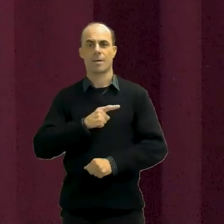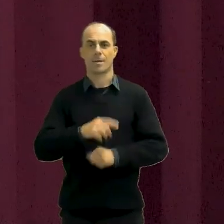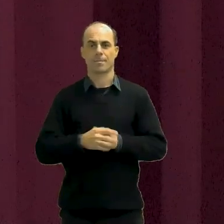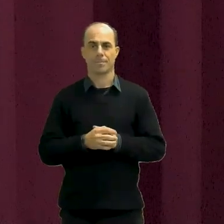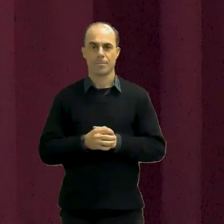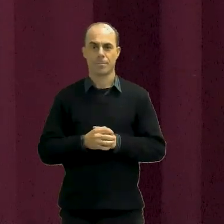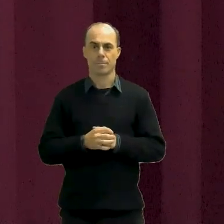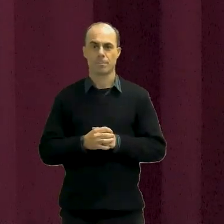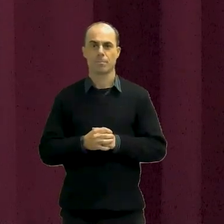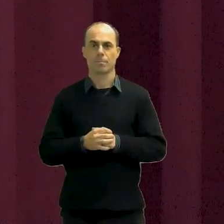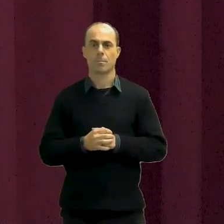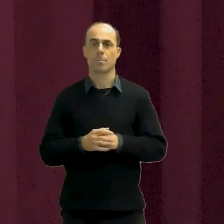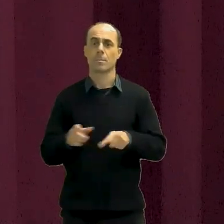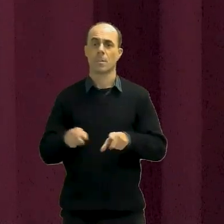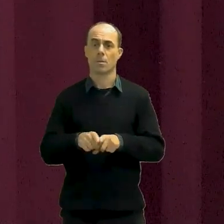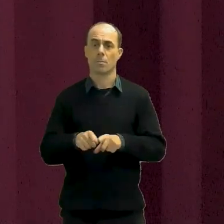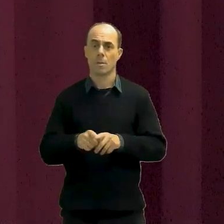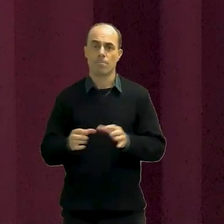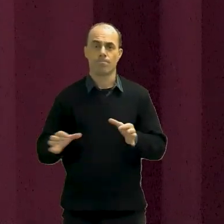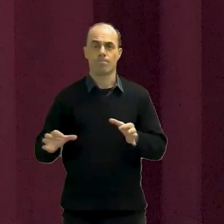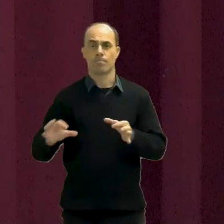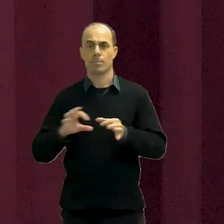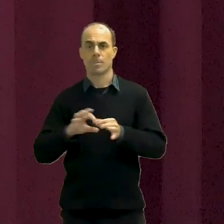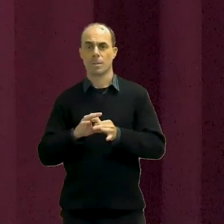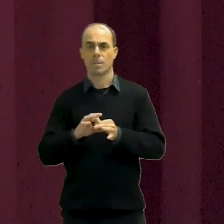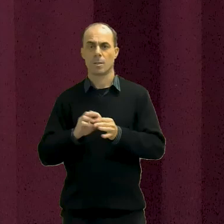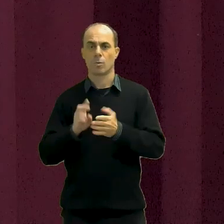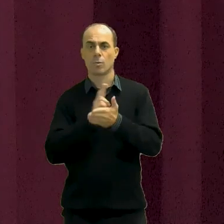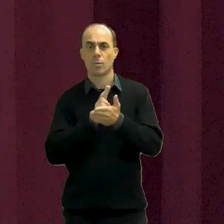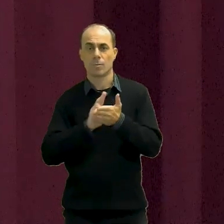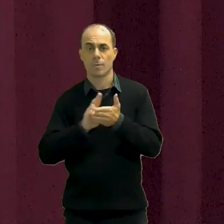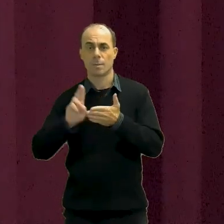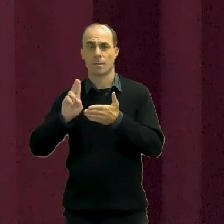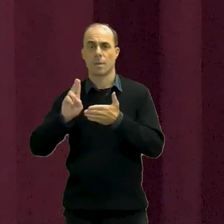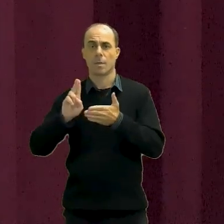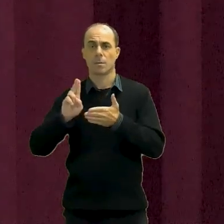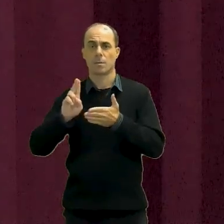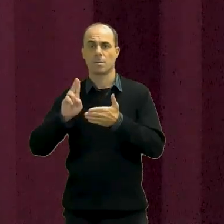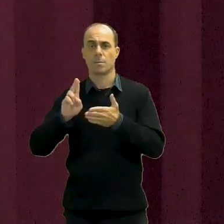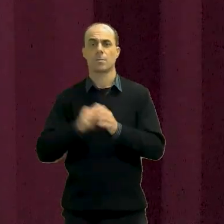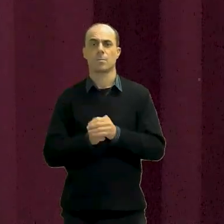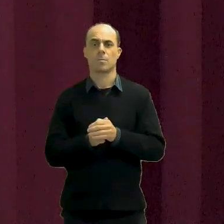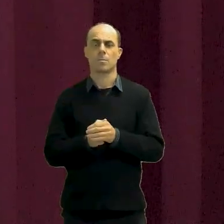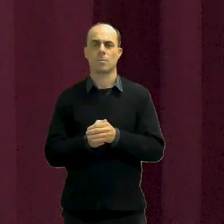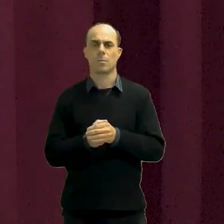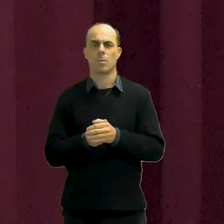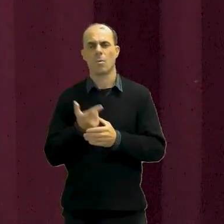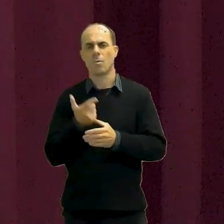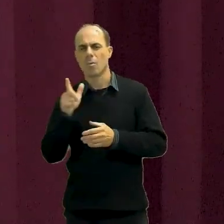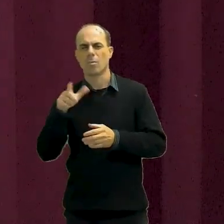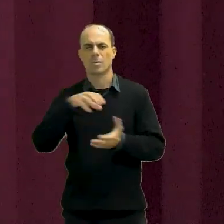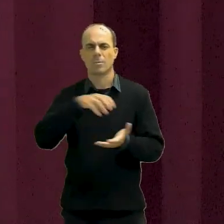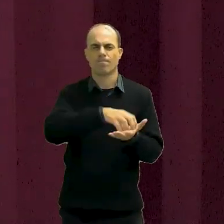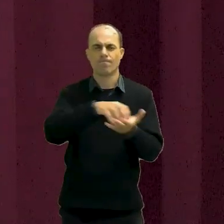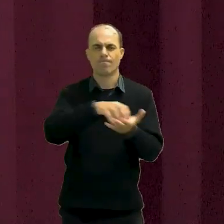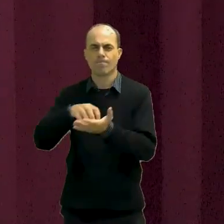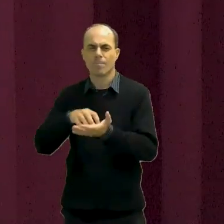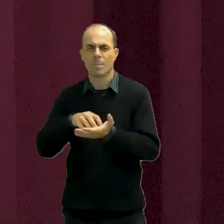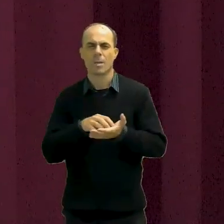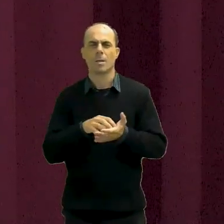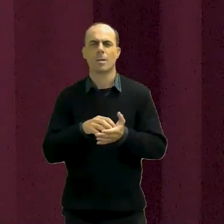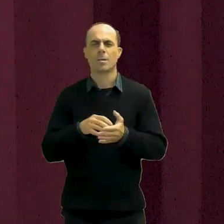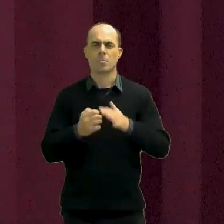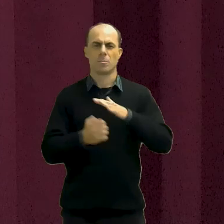fazemos em parceria com universidades com a Cáritas com várias entidades que possam auxiliar a